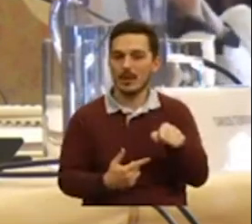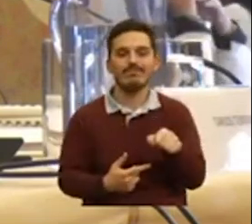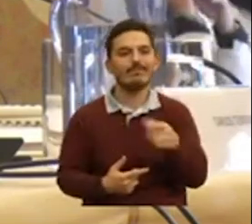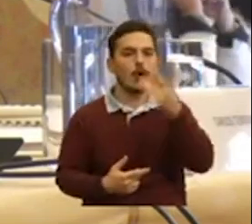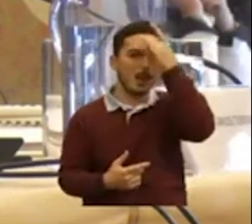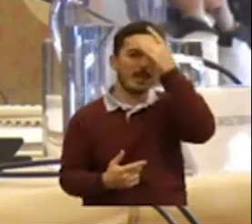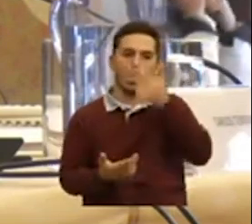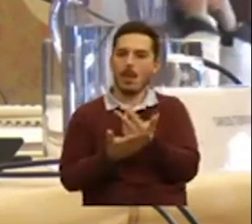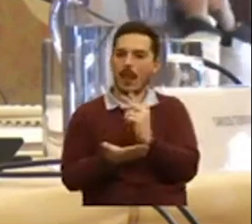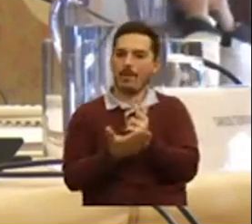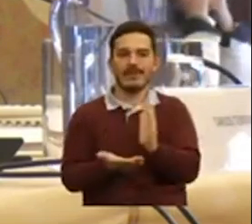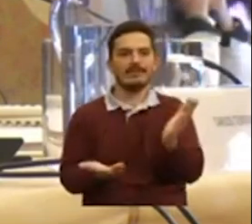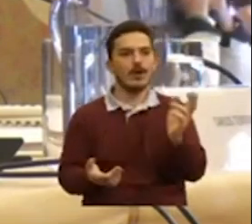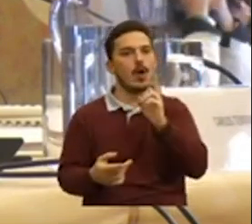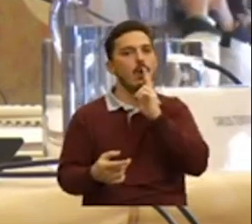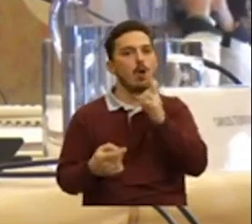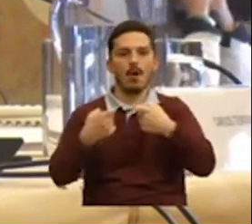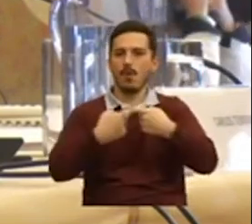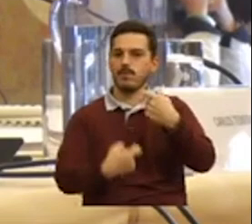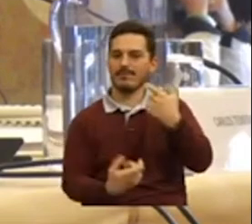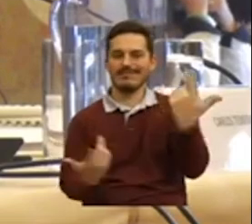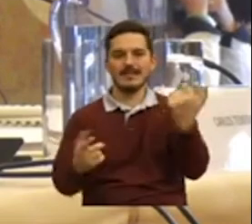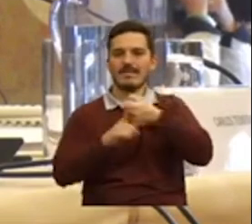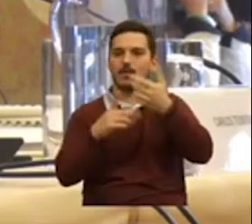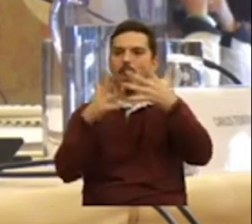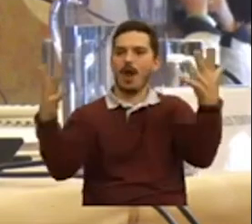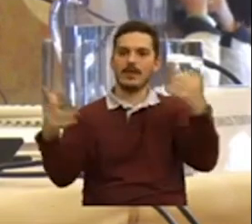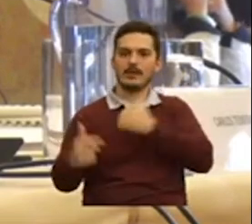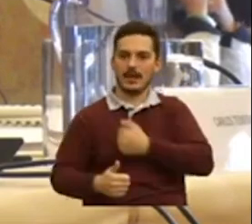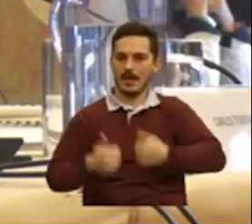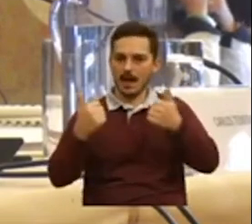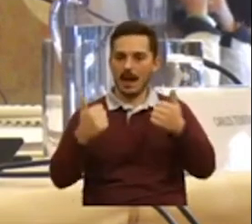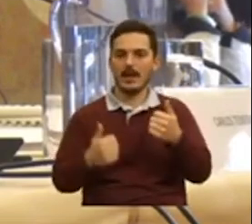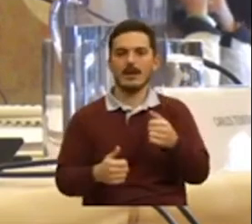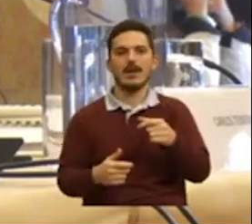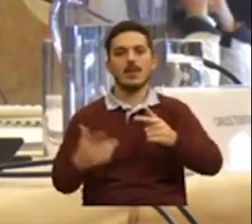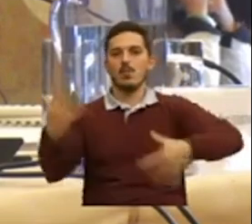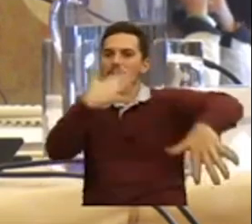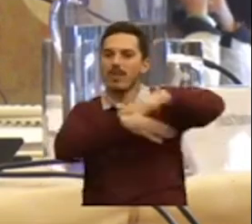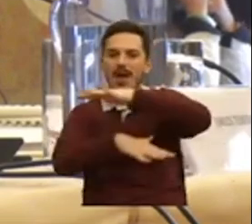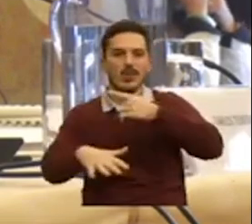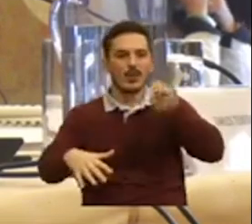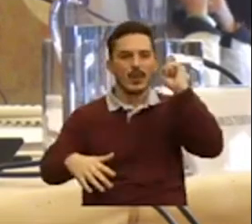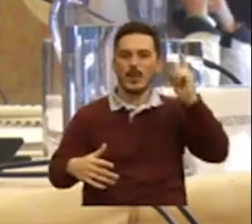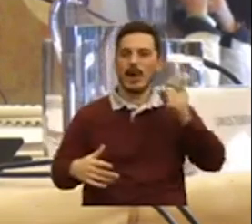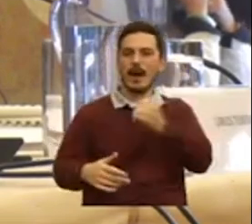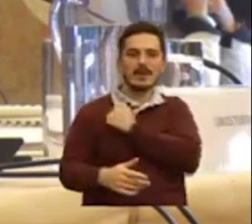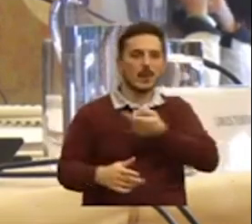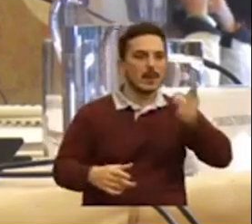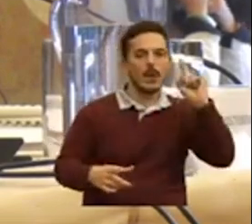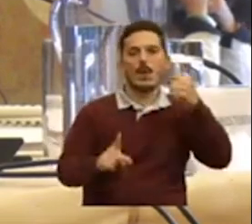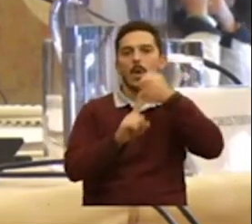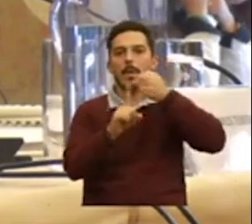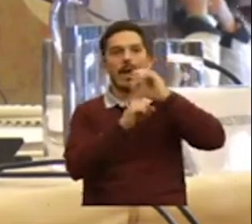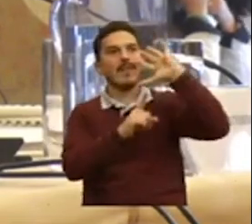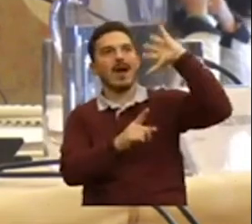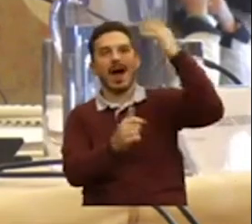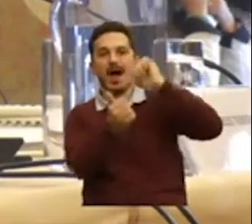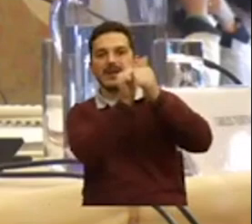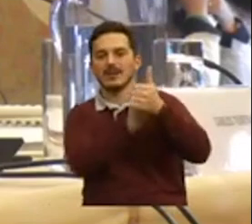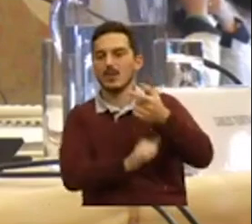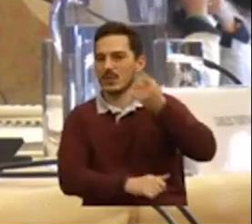que, na opinião do LIVRE, não dá resposta aos grandes desafios da cidade, nem na mobilidade, nem na habitação, nem no combate às alterações